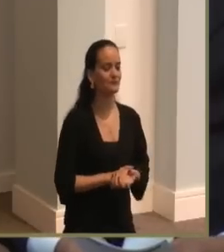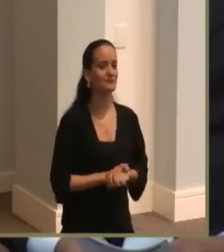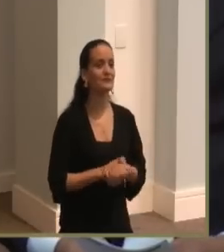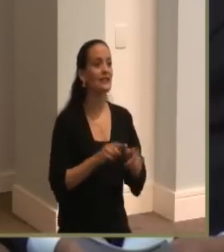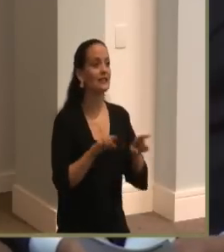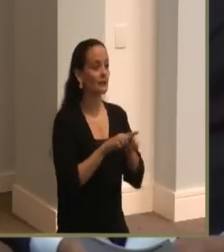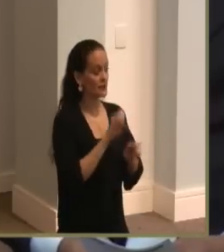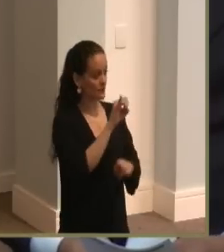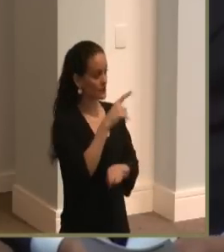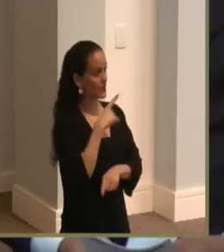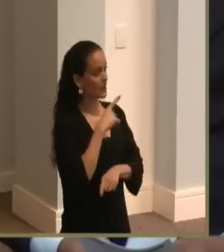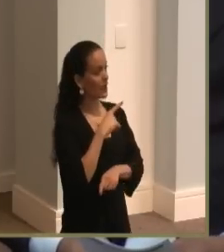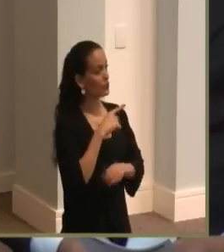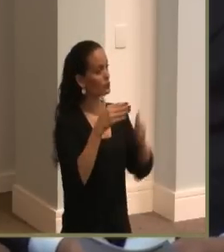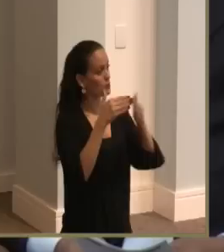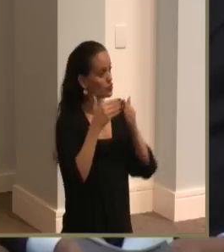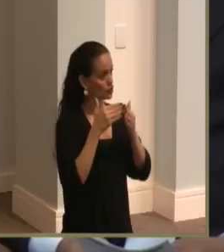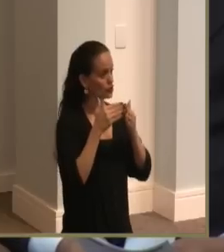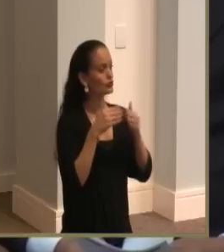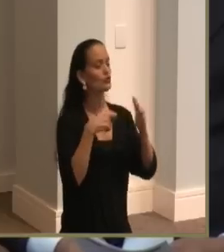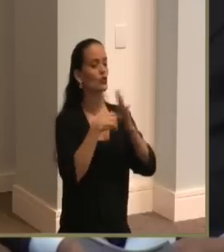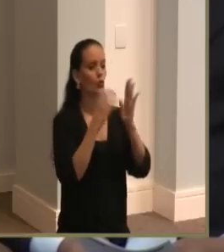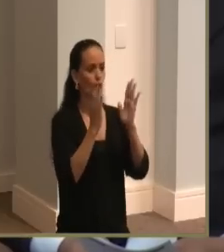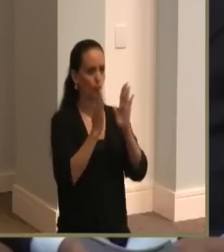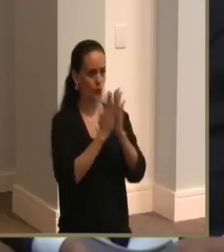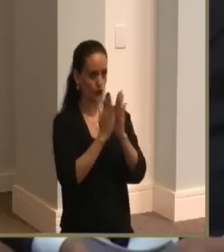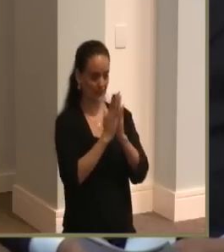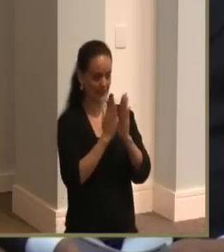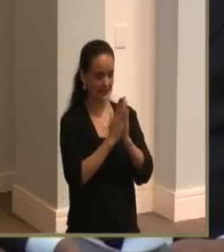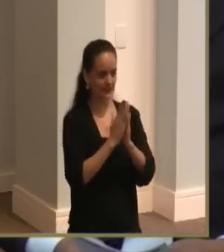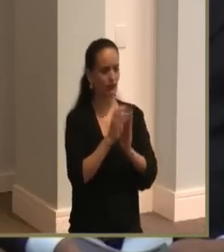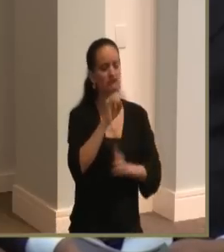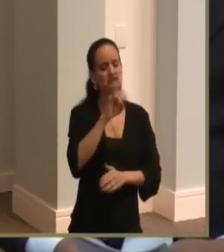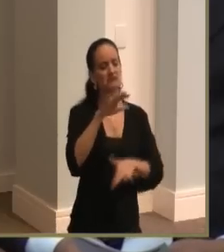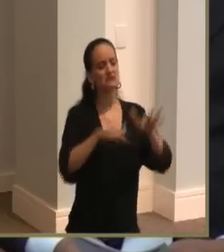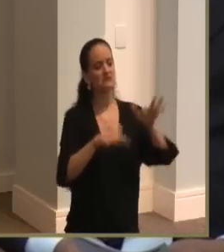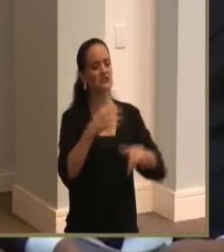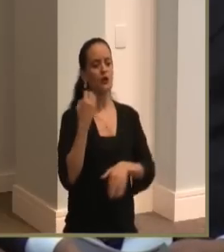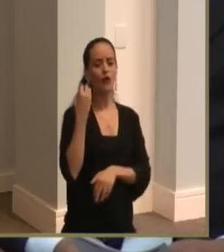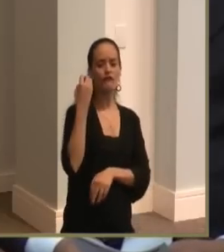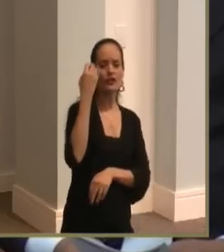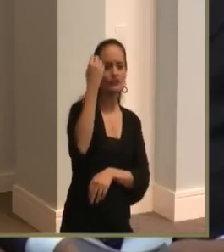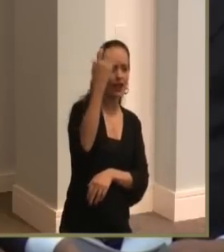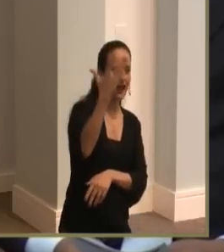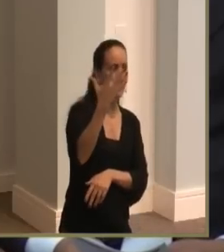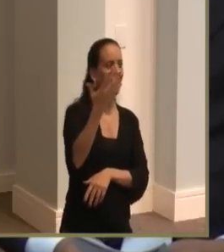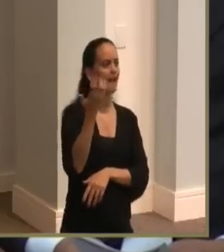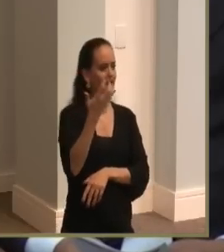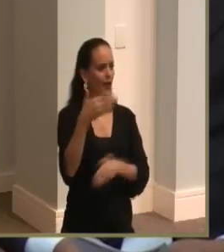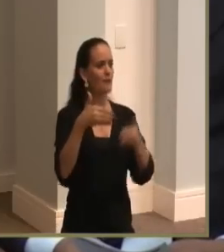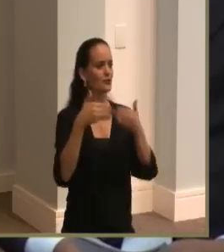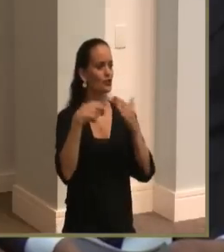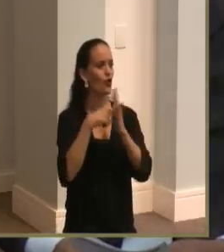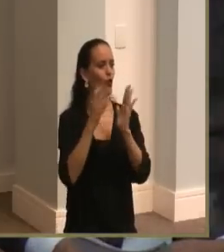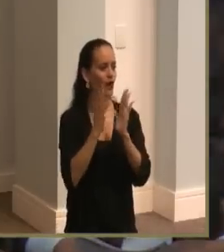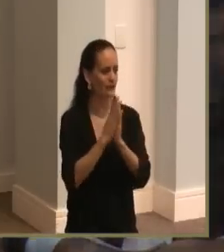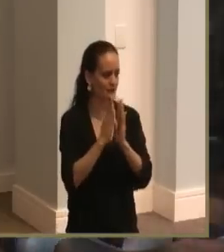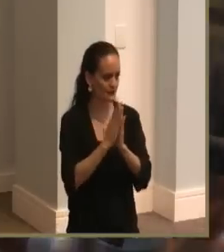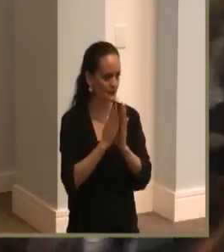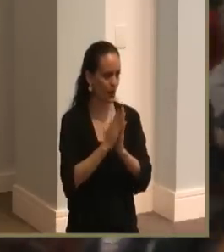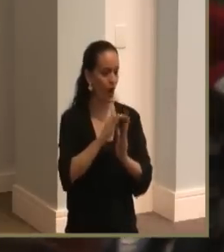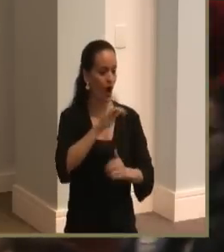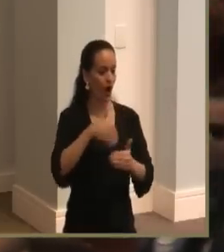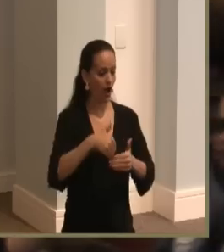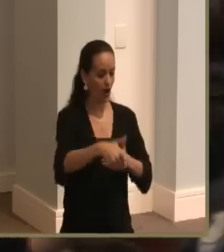em oração, intercedendo a Deus, se você vai viajar, alguns irmãos estão pedindo oração por motivo de viagem agora em